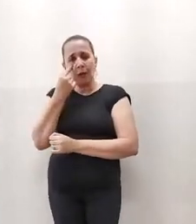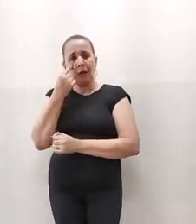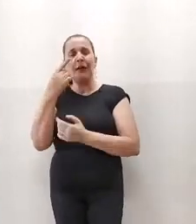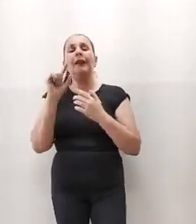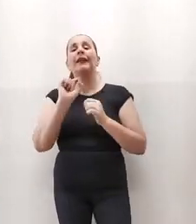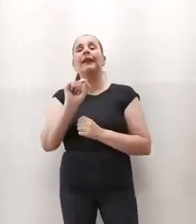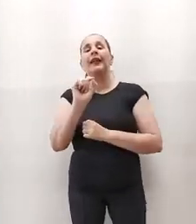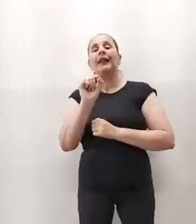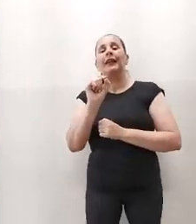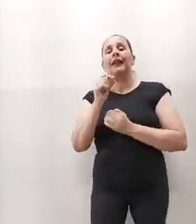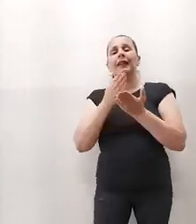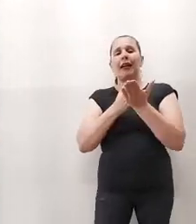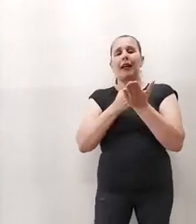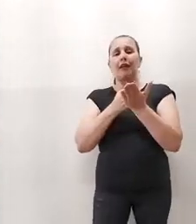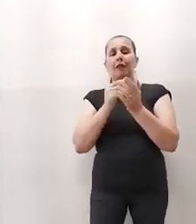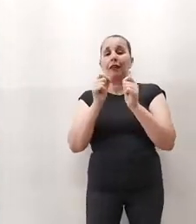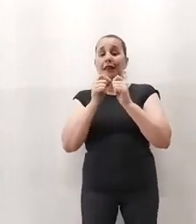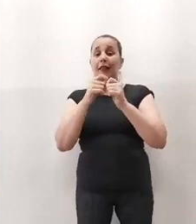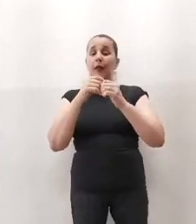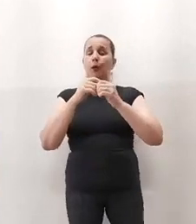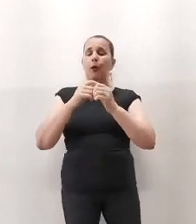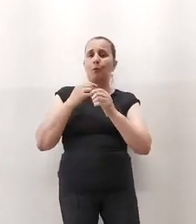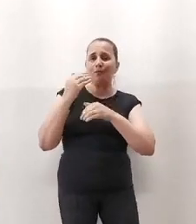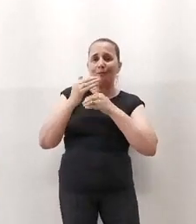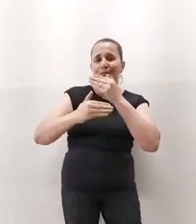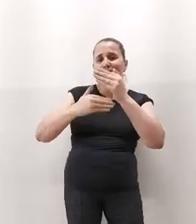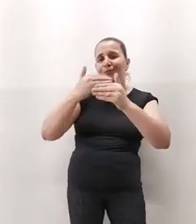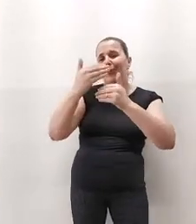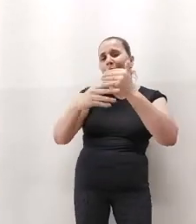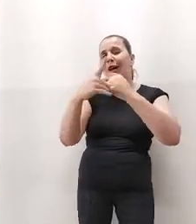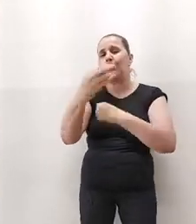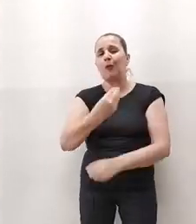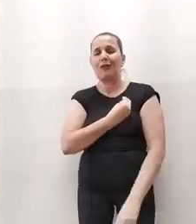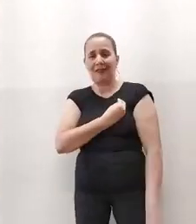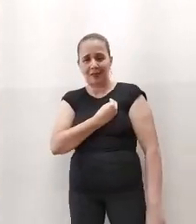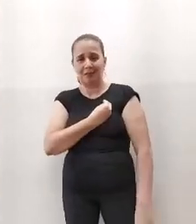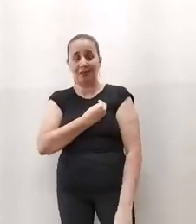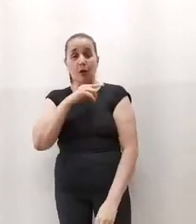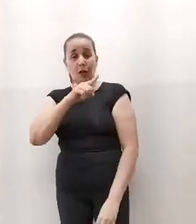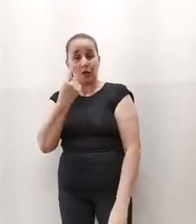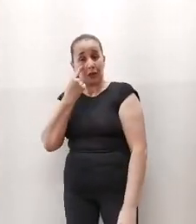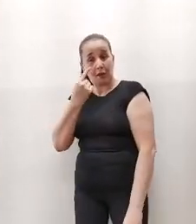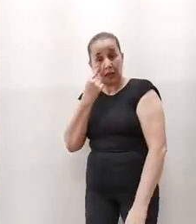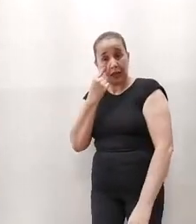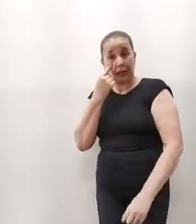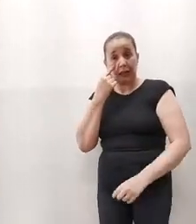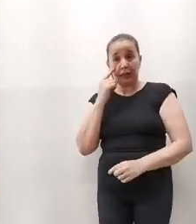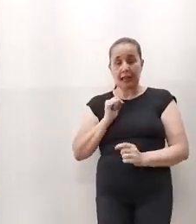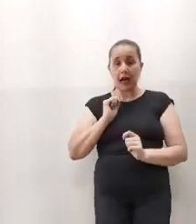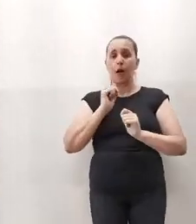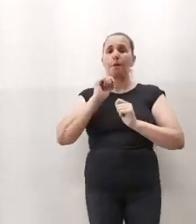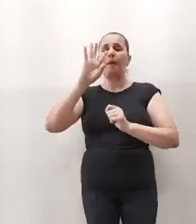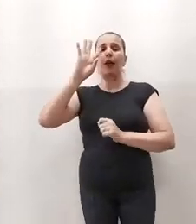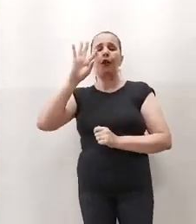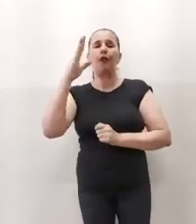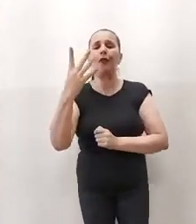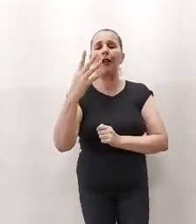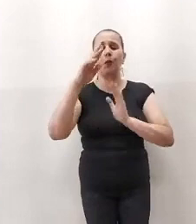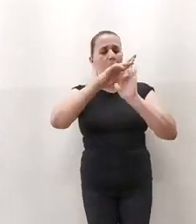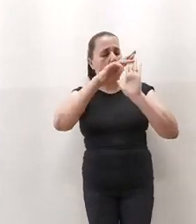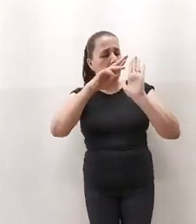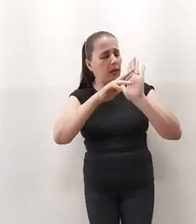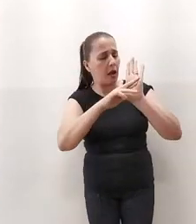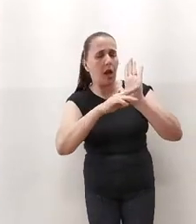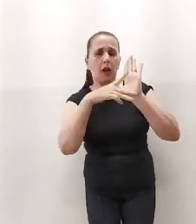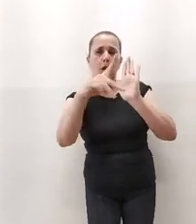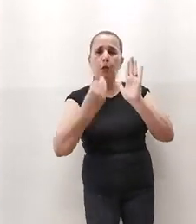está dirigindo os seus próximos passos. O que você está vendo está ditando as regras que você constrói